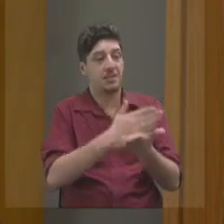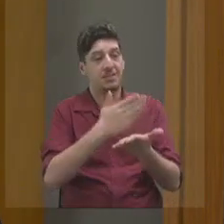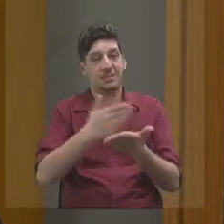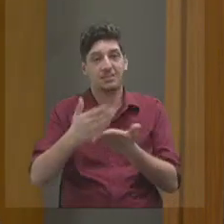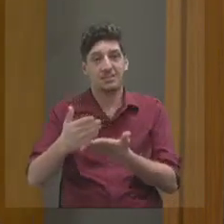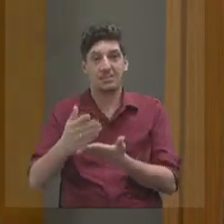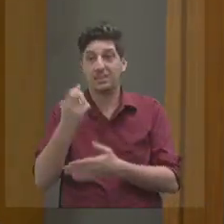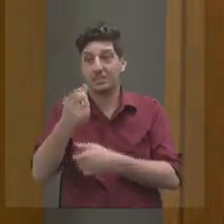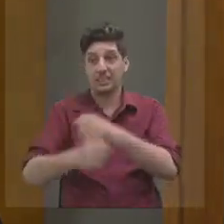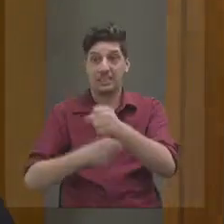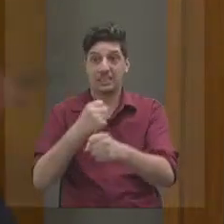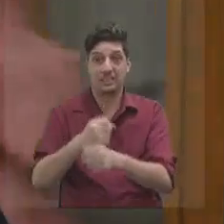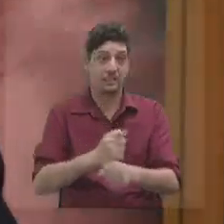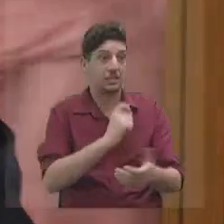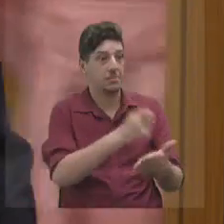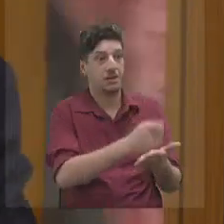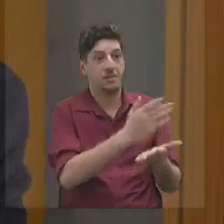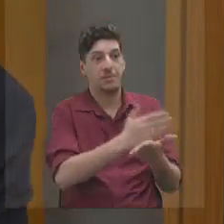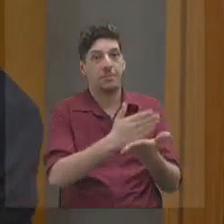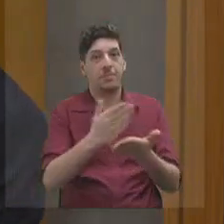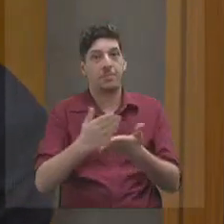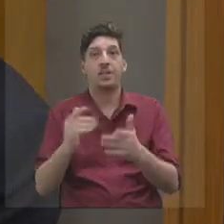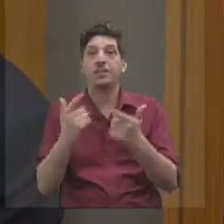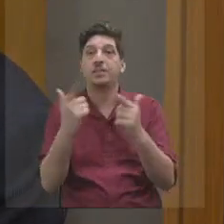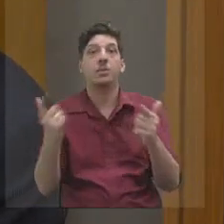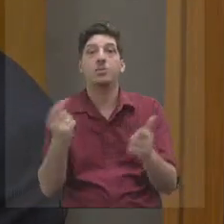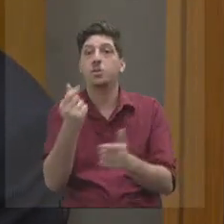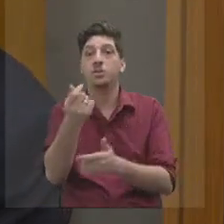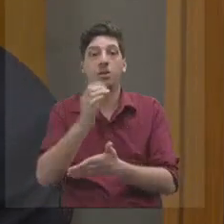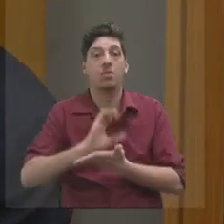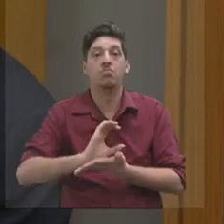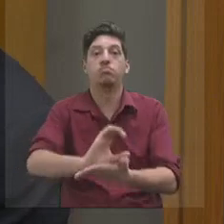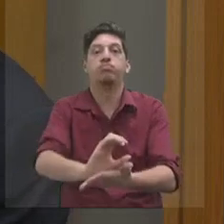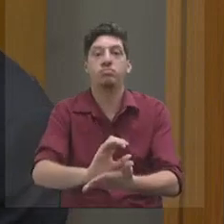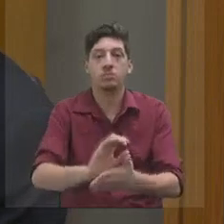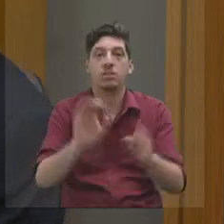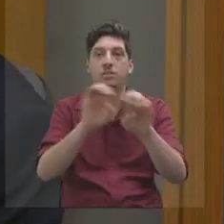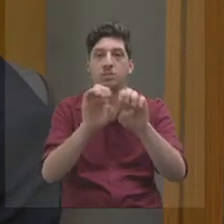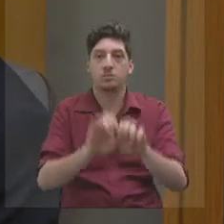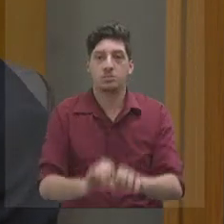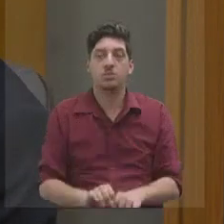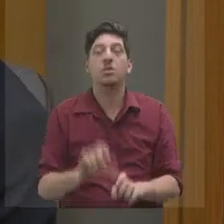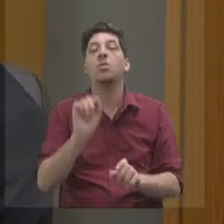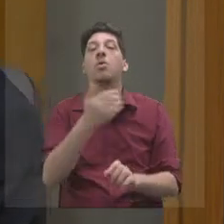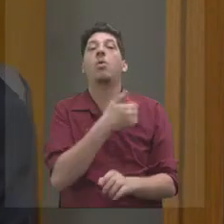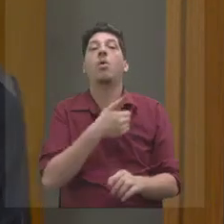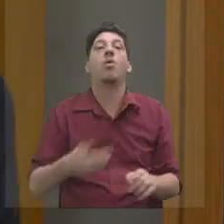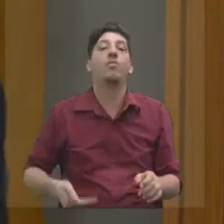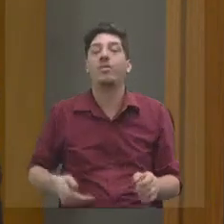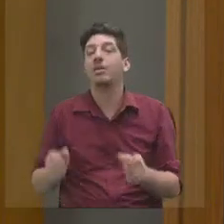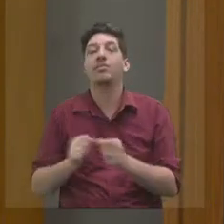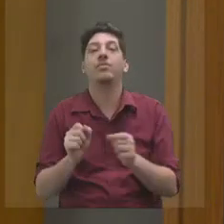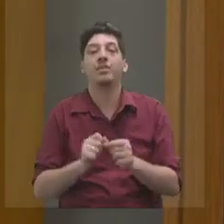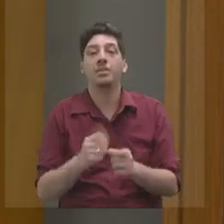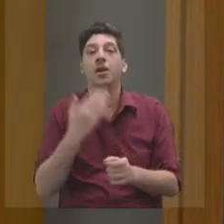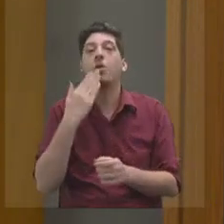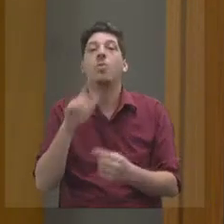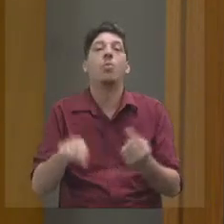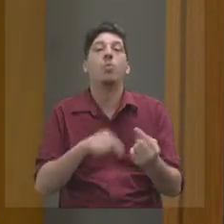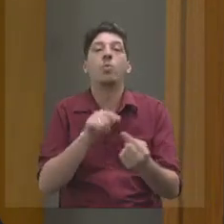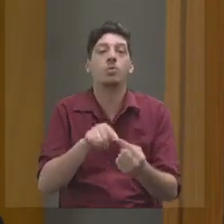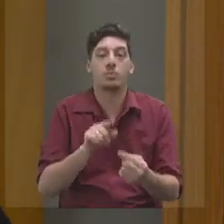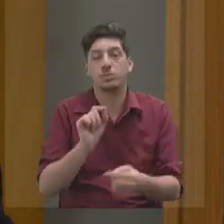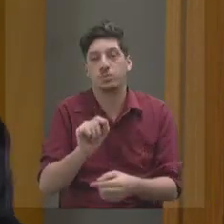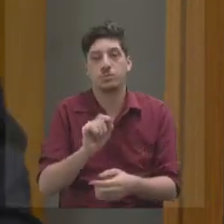de 6 anos e por isso não tinha recurso para investir infraestrutura O que é governo naquela época naquela ocasião teve com a visão olha